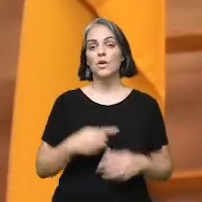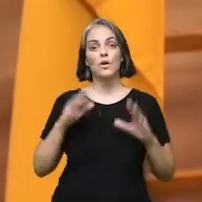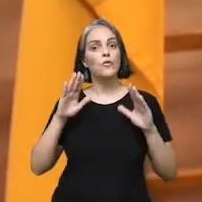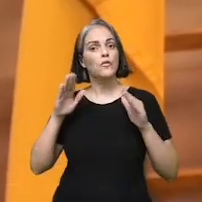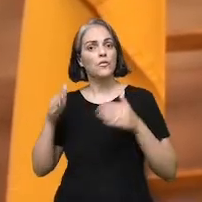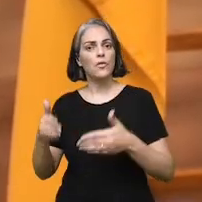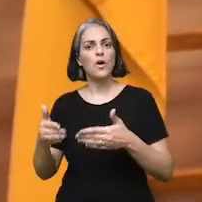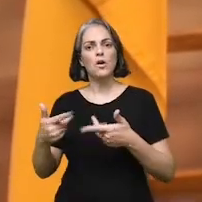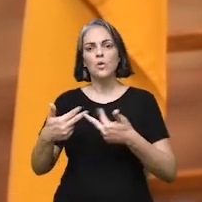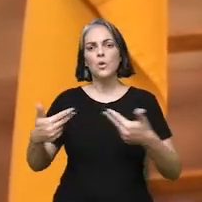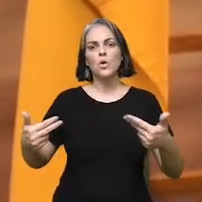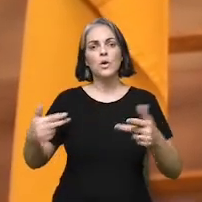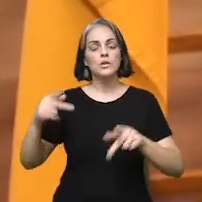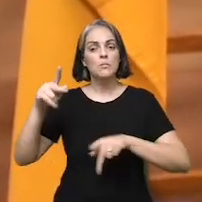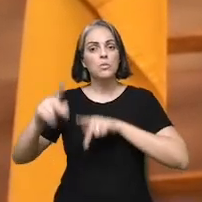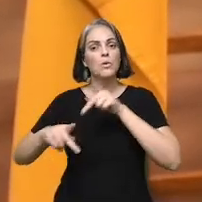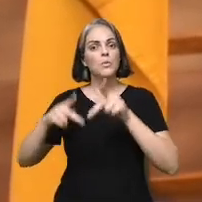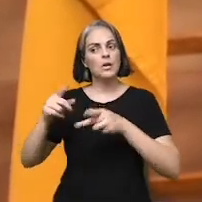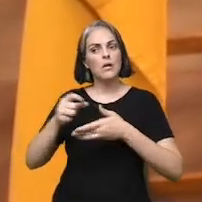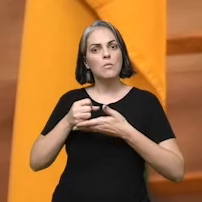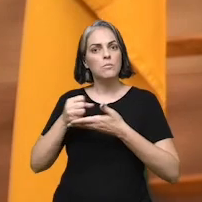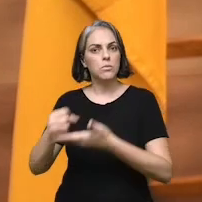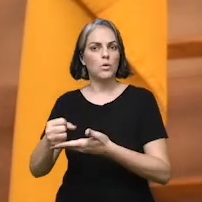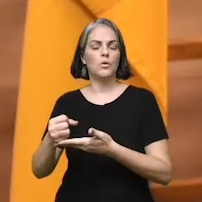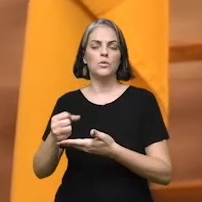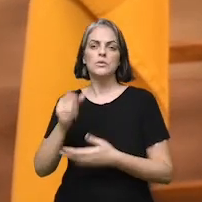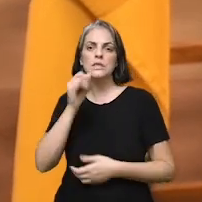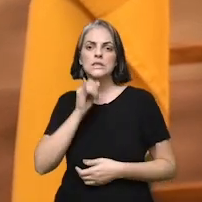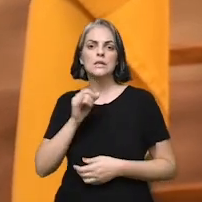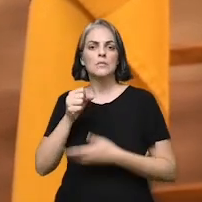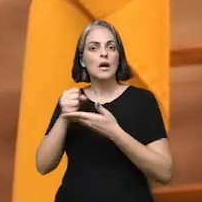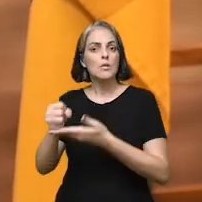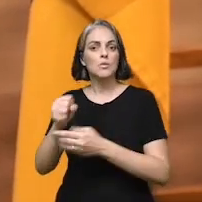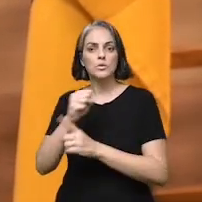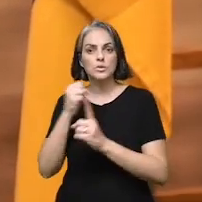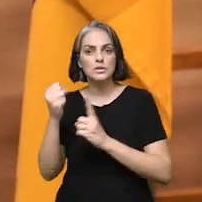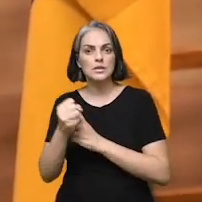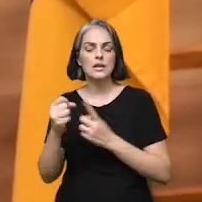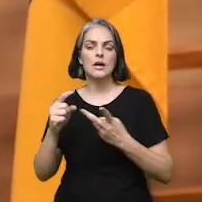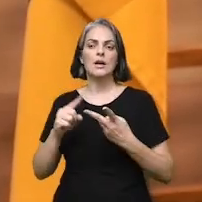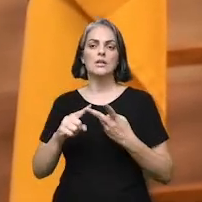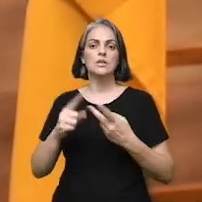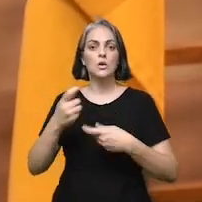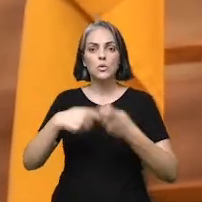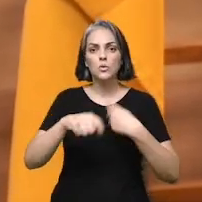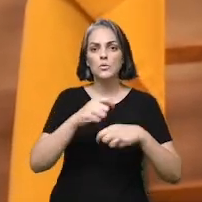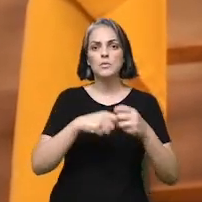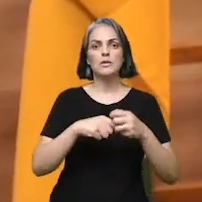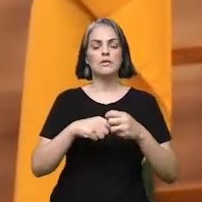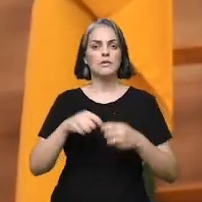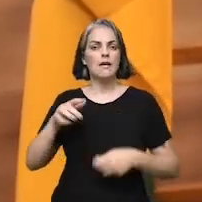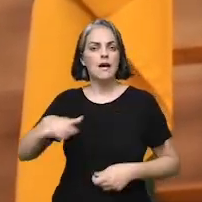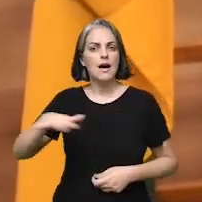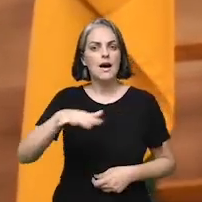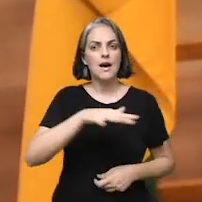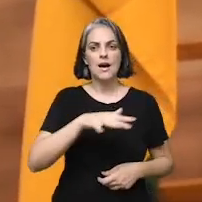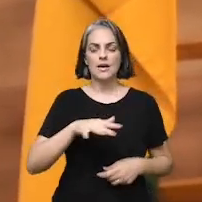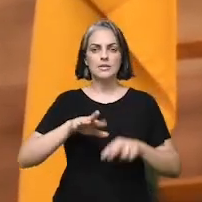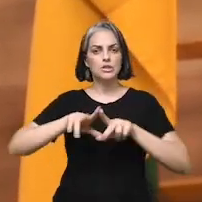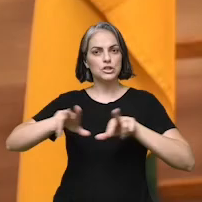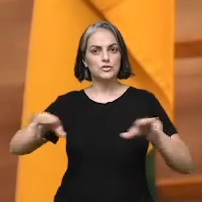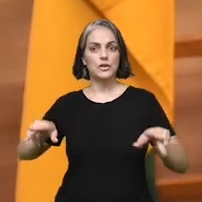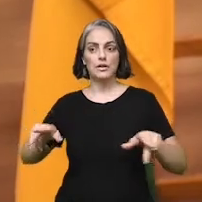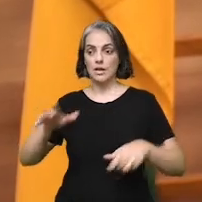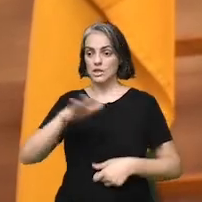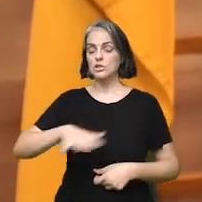a gente fica muito focado nas questões da assistência à população em todas as áreas sociais, econômicas, uma região muito,